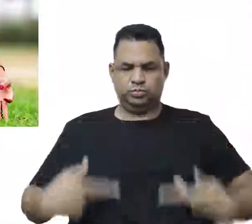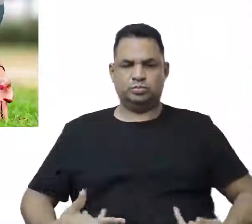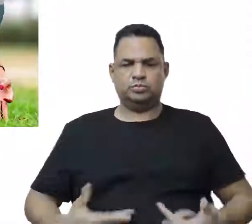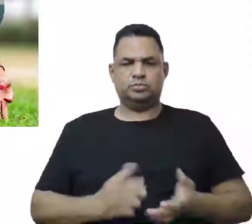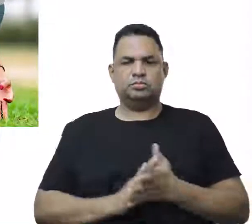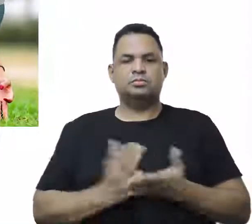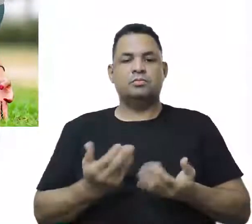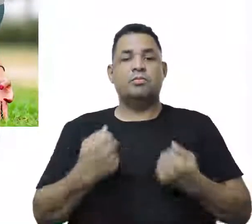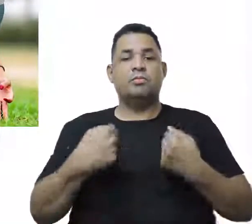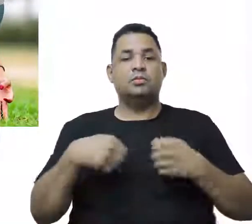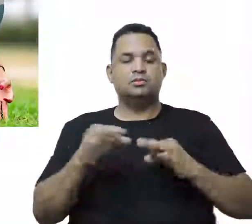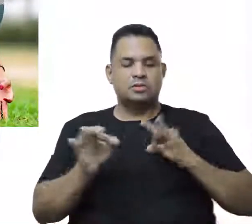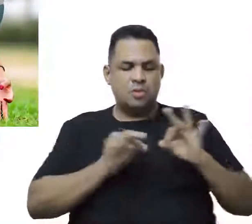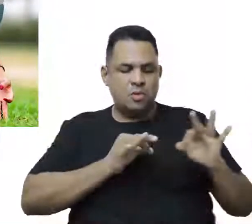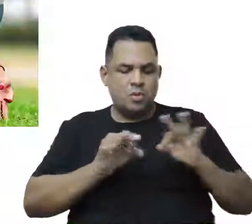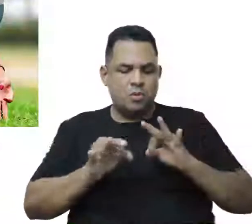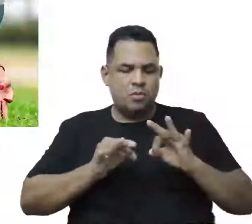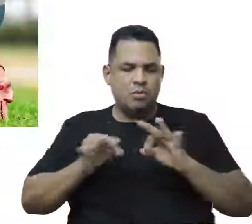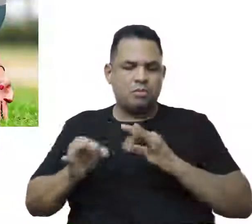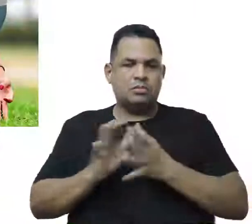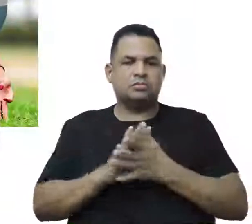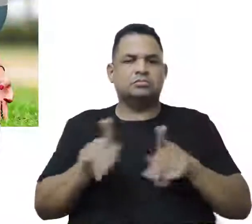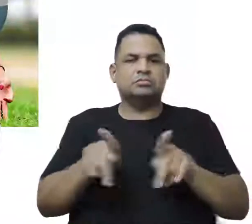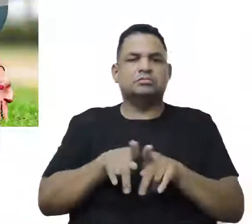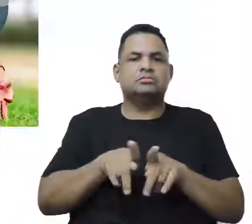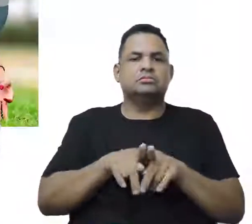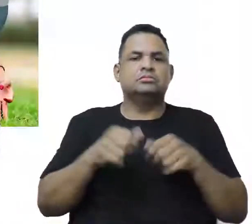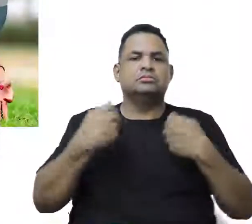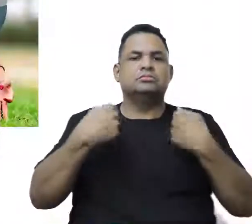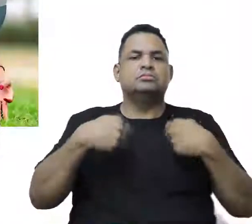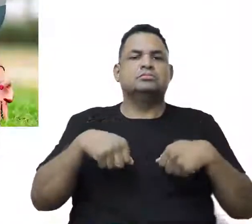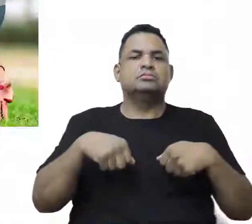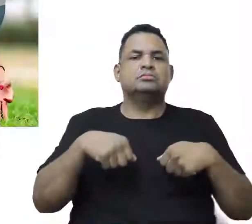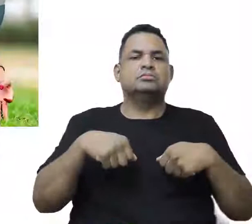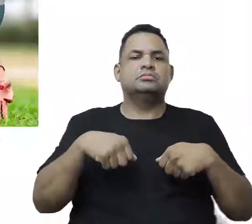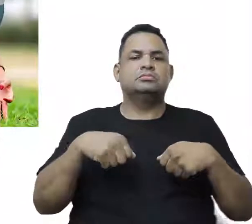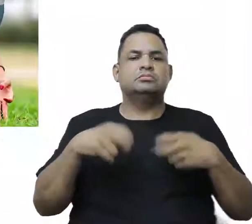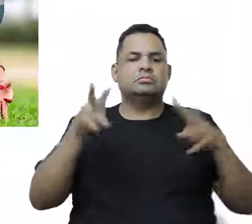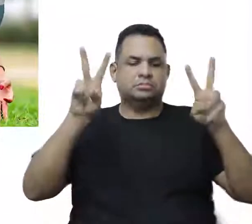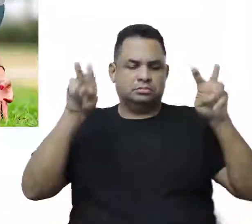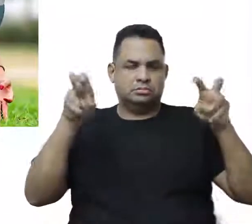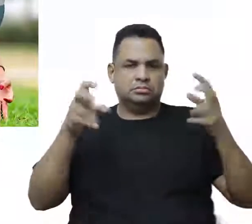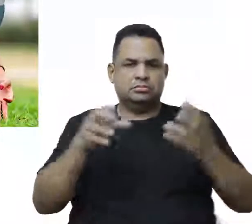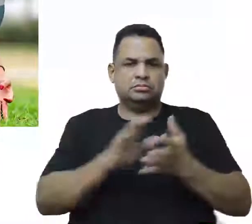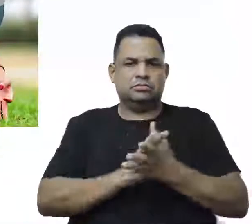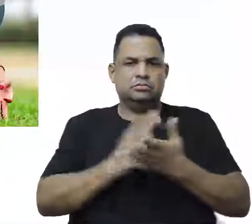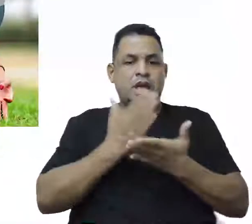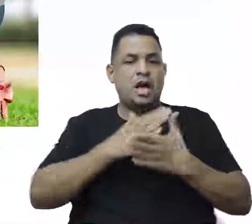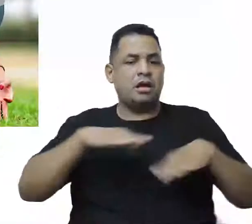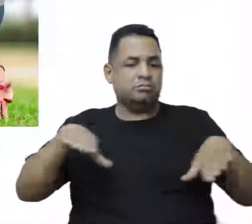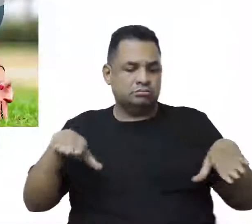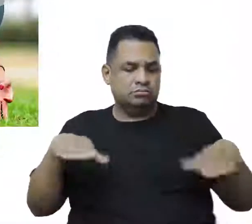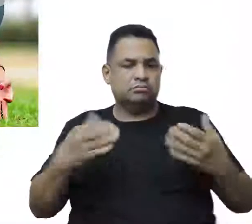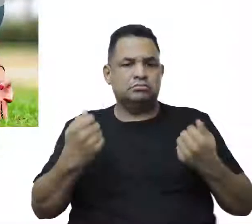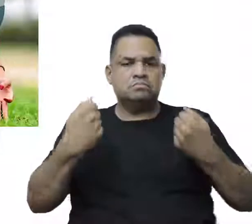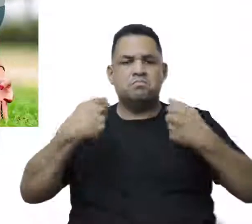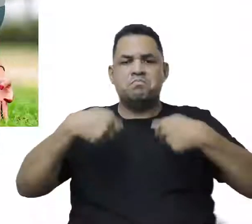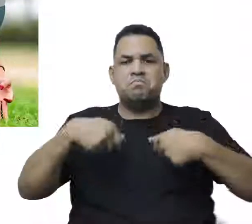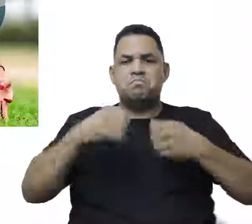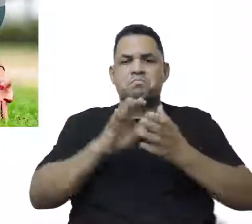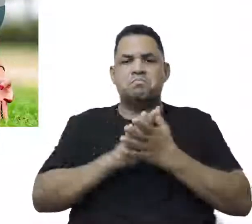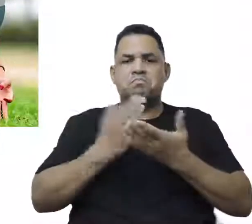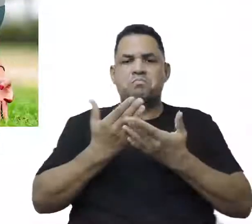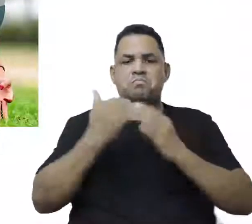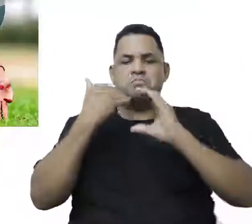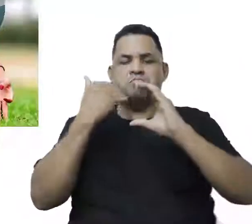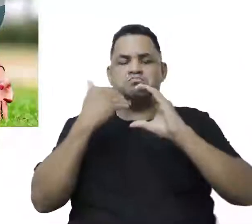ser construída e ela também pode ser, abre aspas, destruída. Ou seja, você pode passar uma